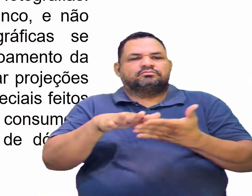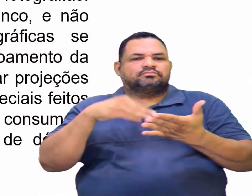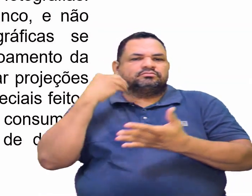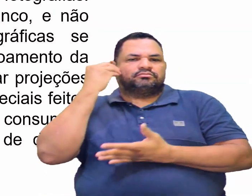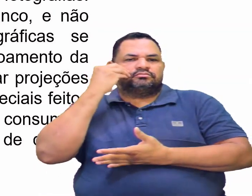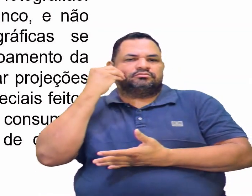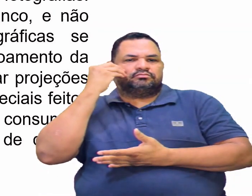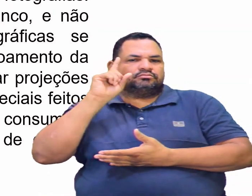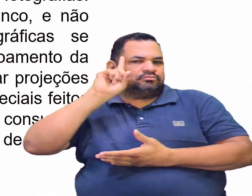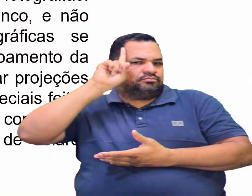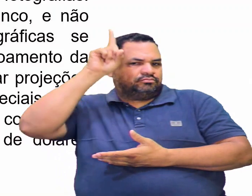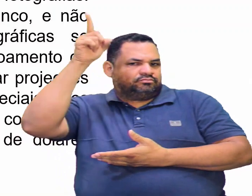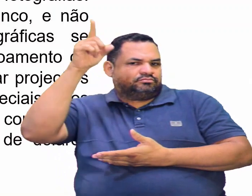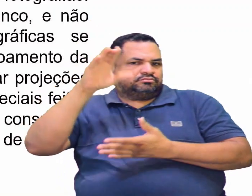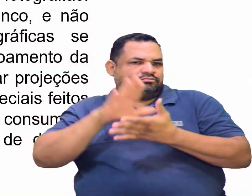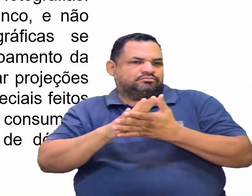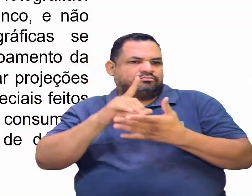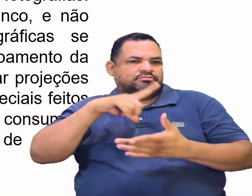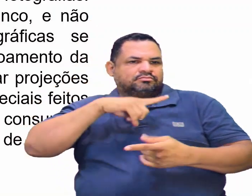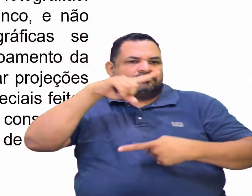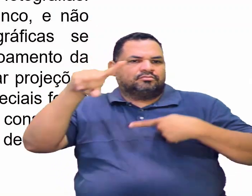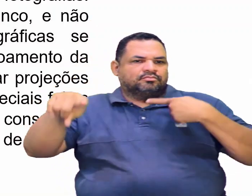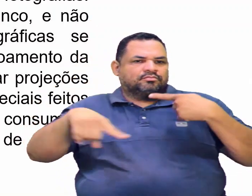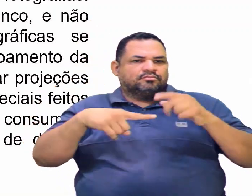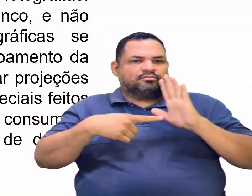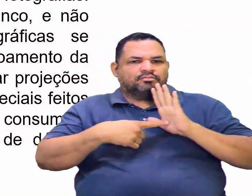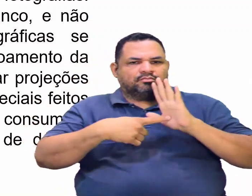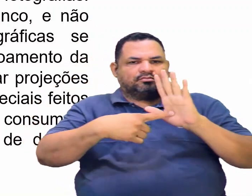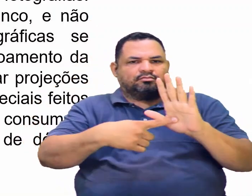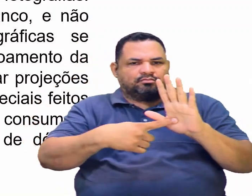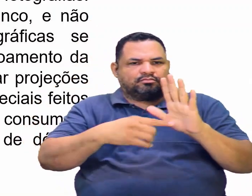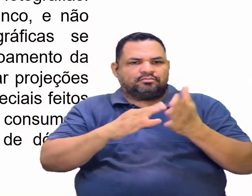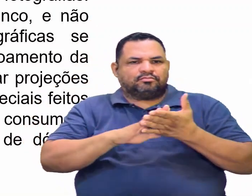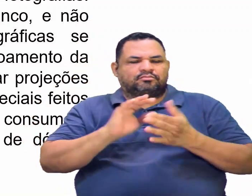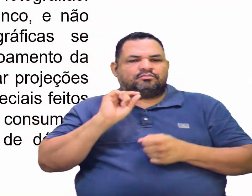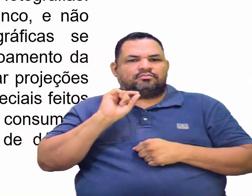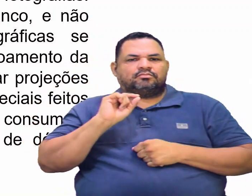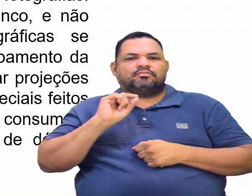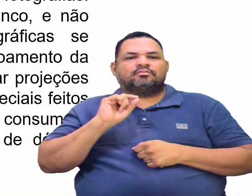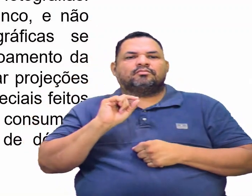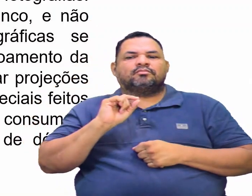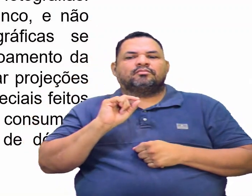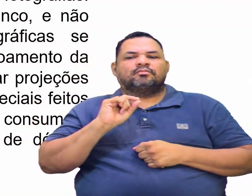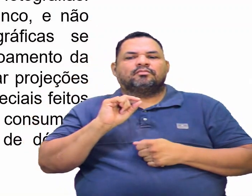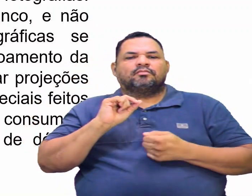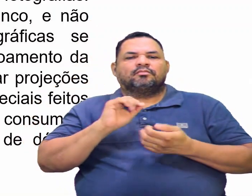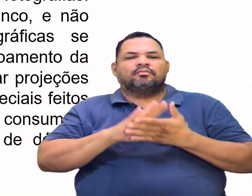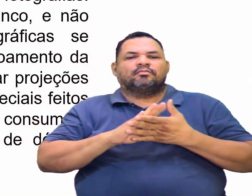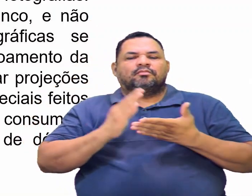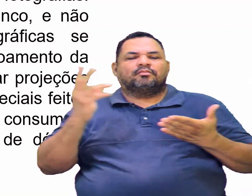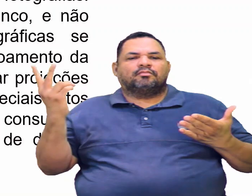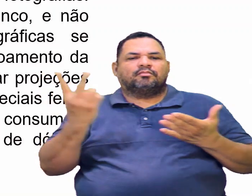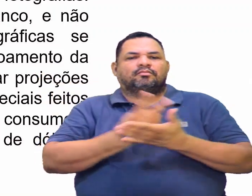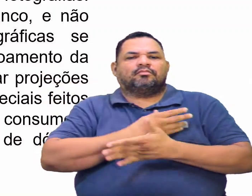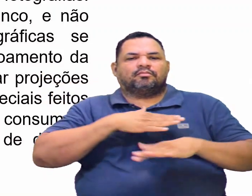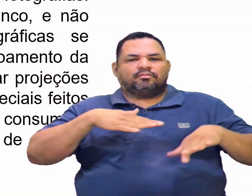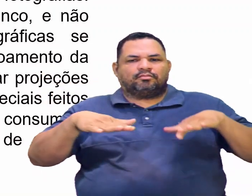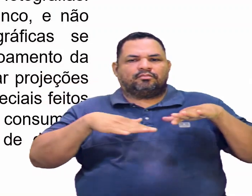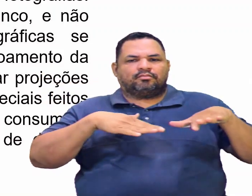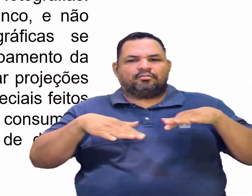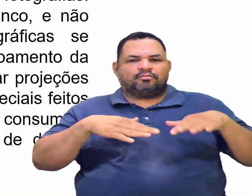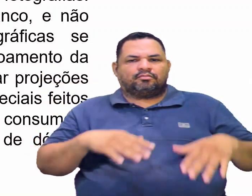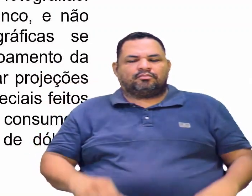diversas experiências e invenções que tinham finalidade de mostrar um efeito